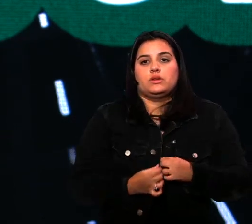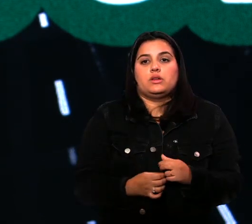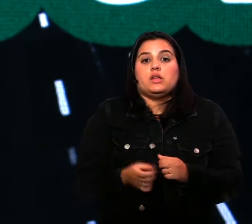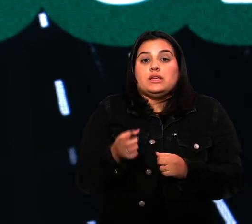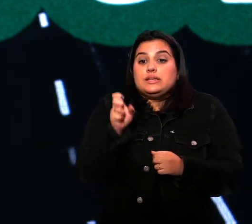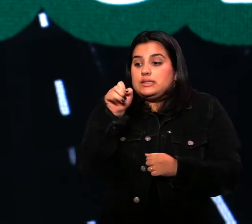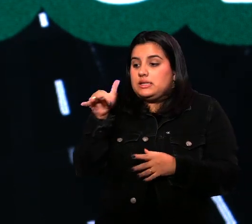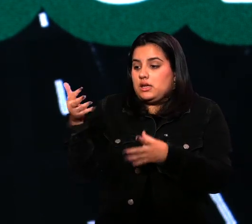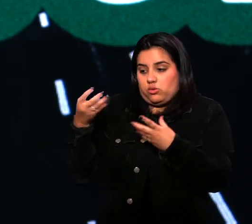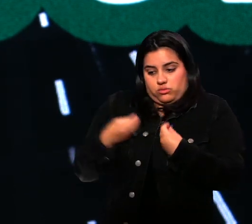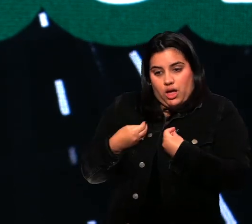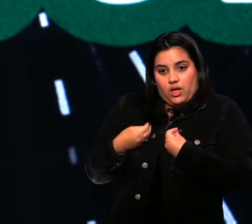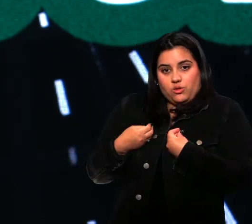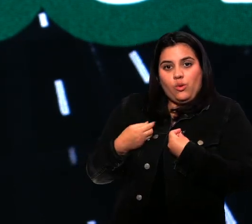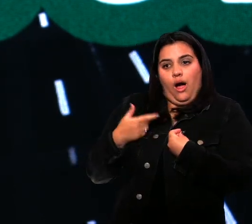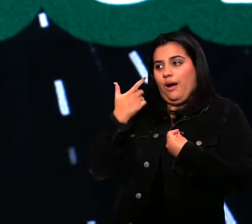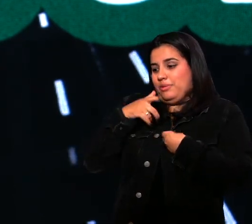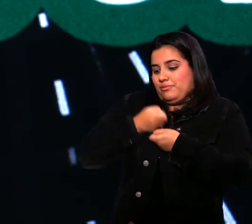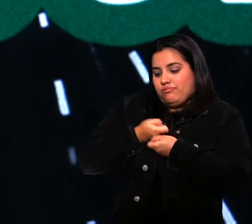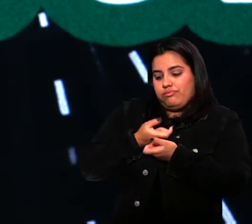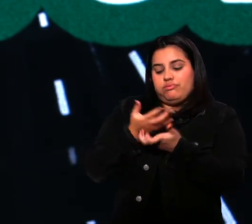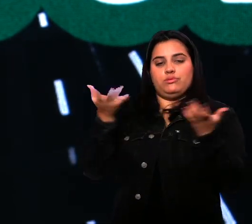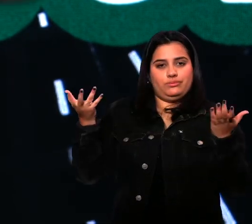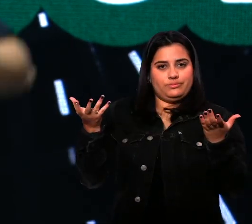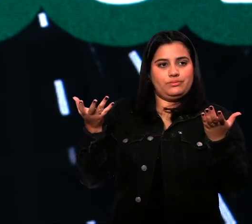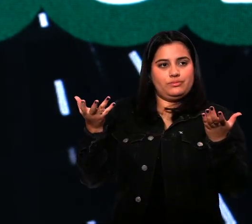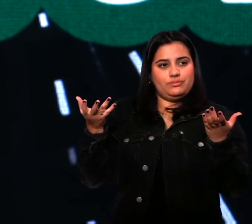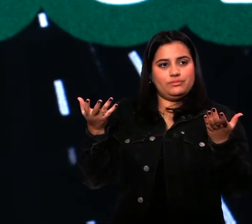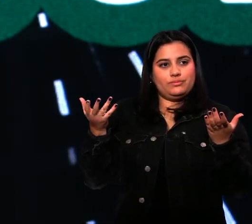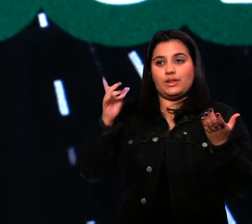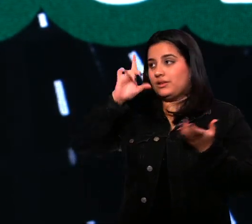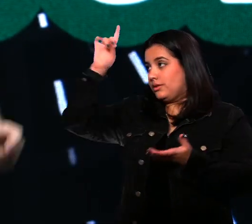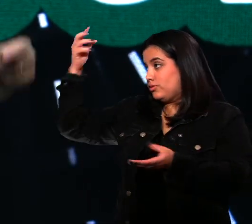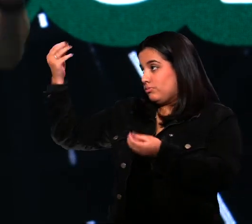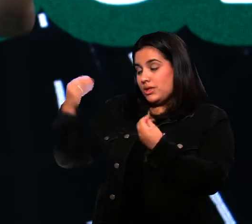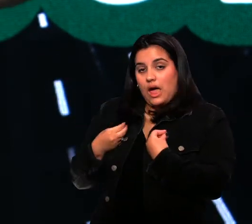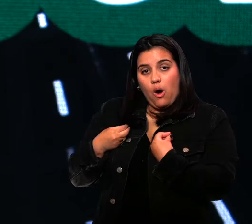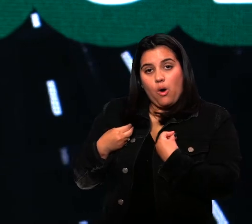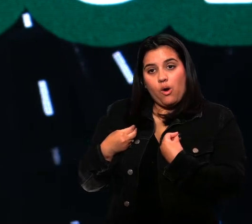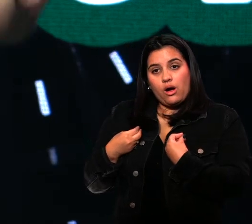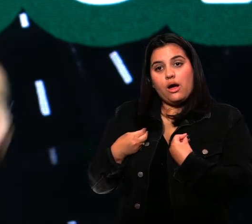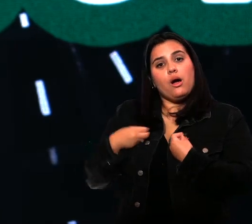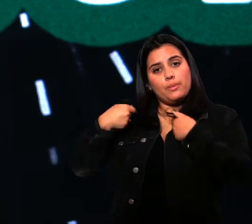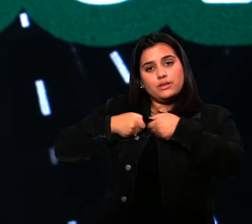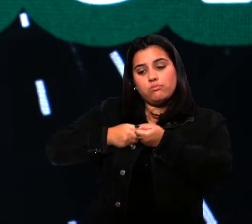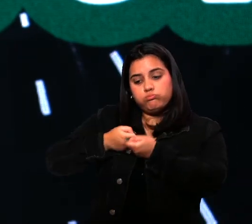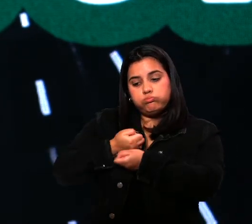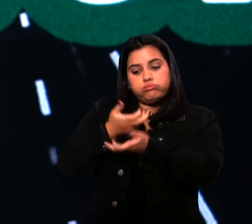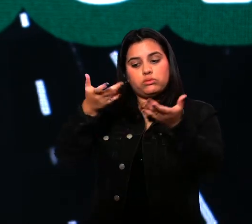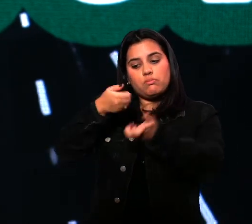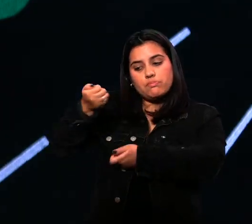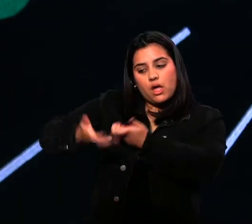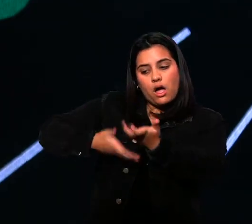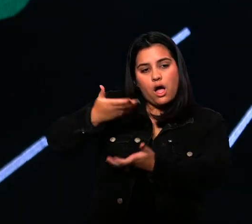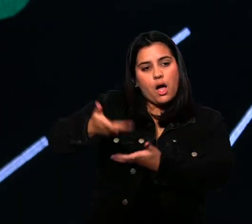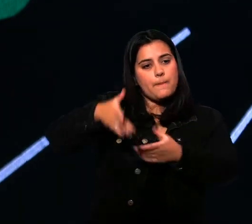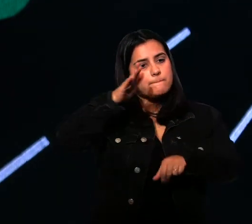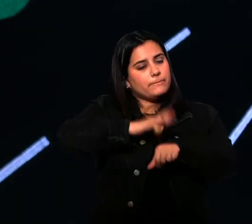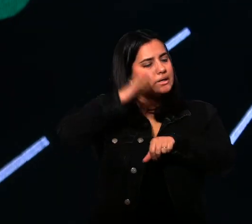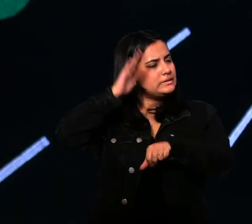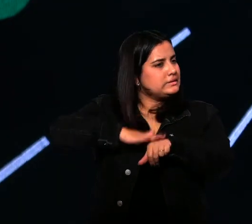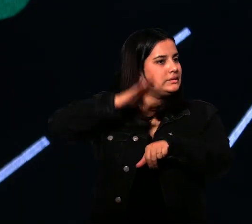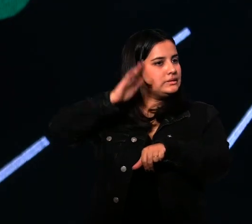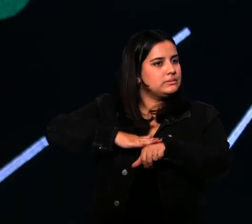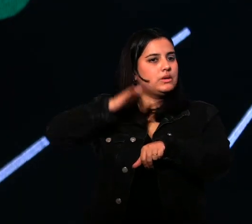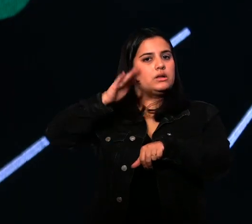que ser compartilhado. Aquilo que nós recebemos do Senhor tem que ser compartilhado com cada vez mais e mais pessoas,